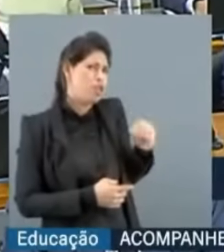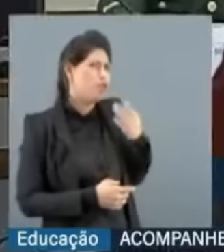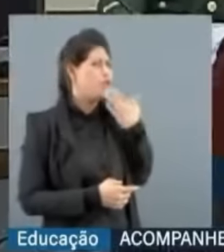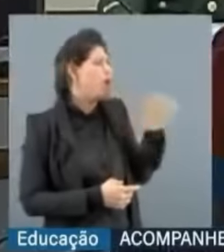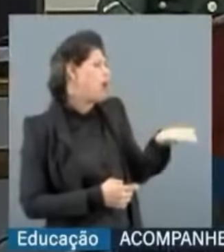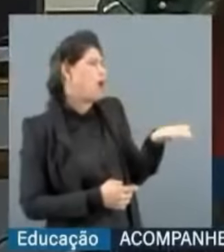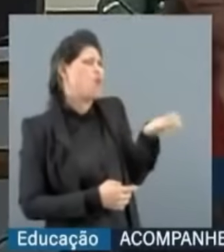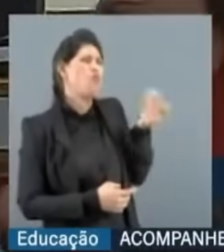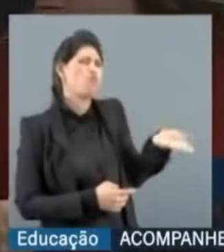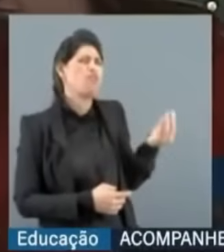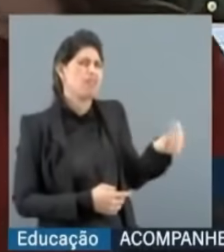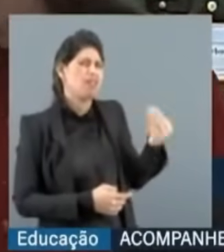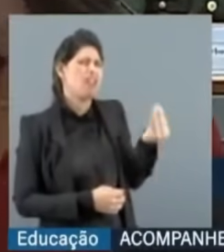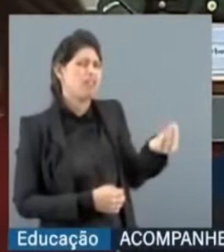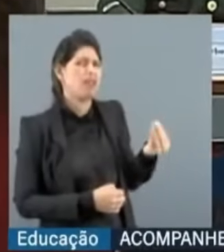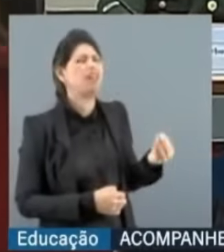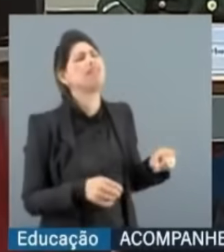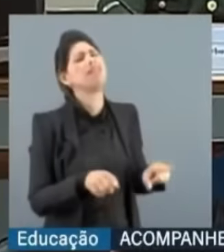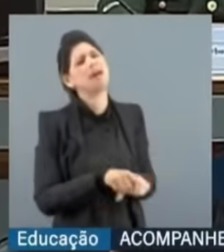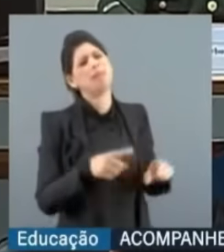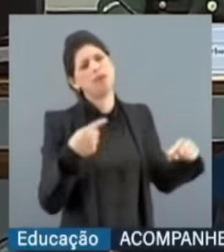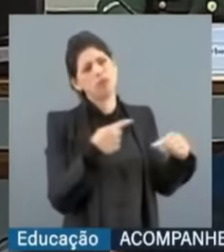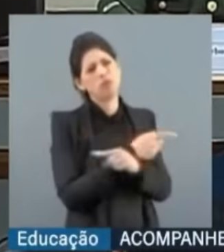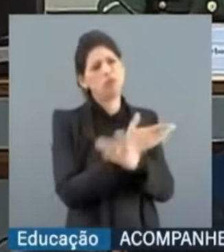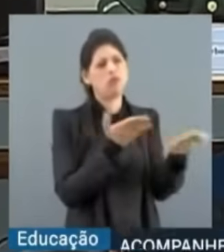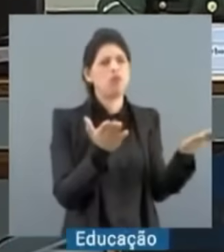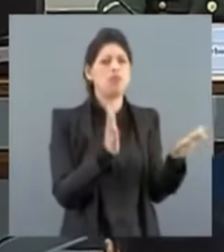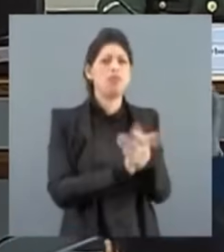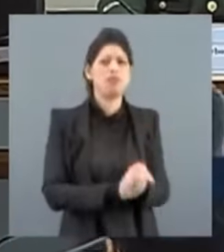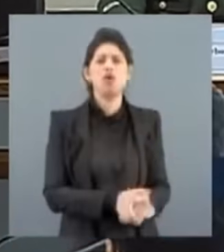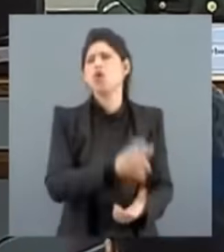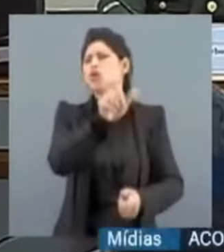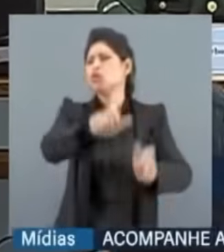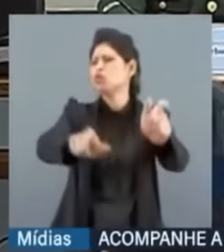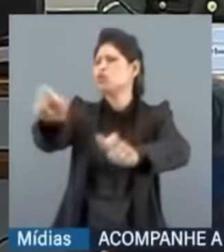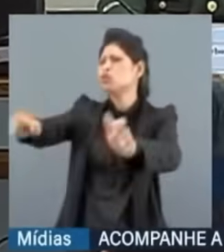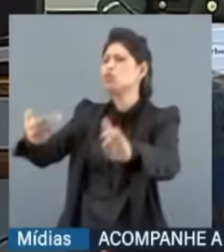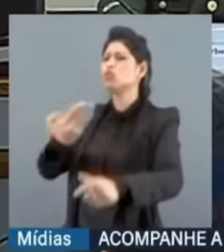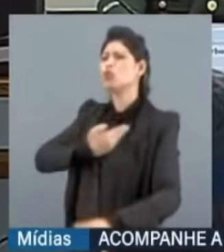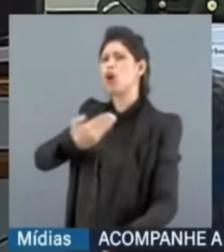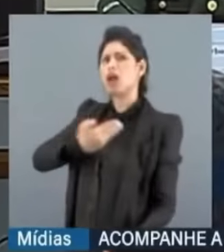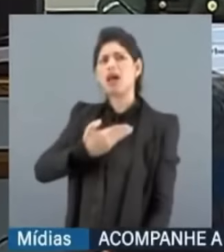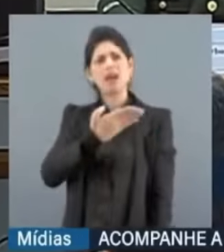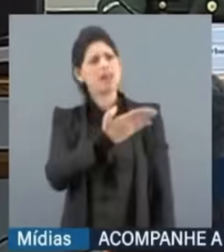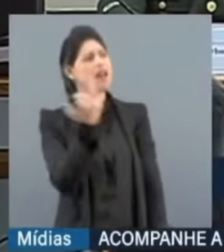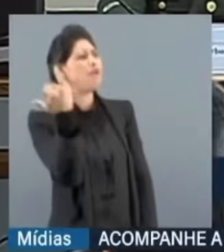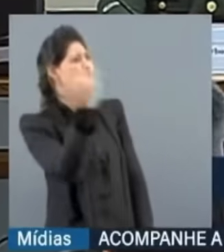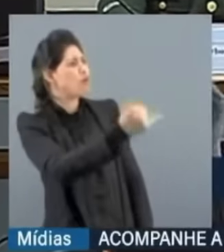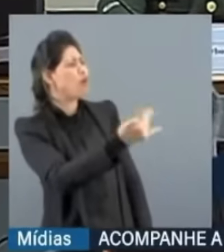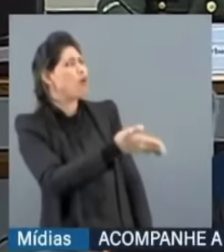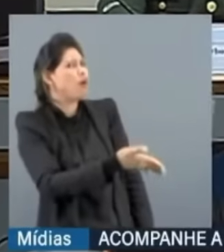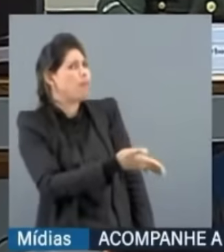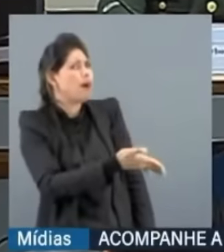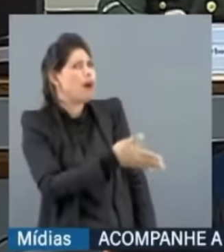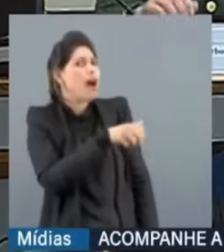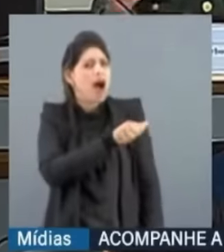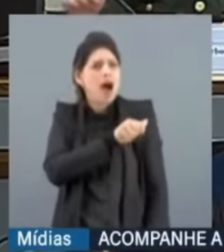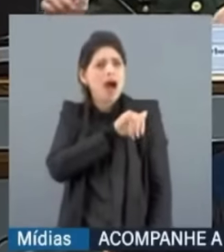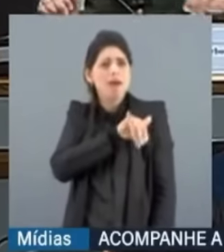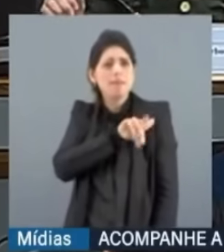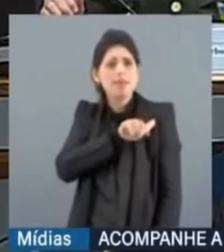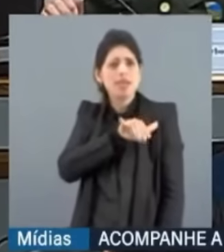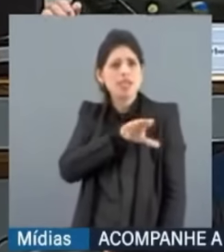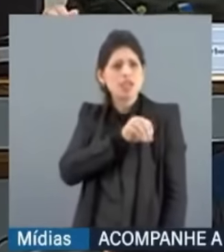e um surreal. apelo à oposição desta casa, até que os colegas aí O advertissem o sangue de Jesus Abílio. tem poder! Eu acho o Rubem com